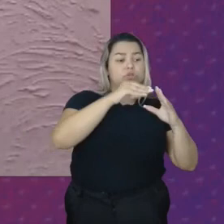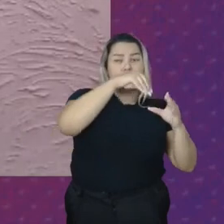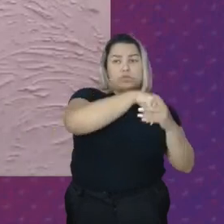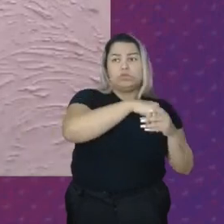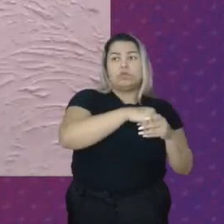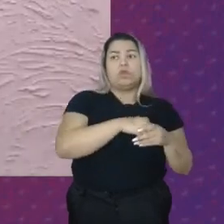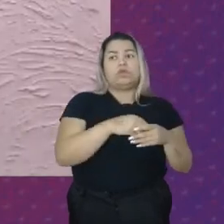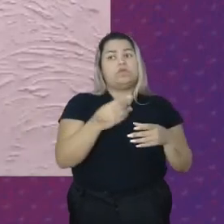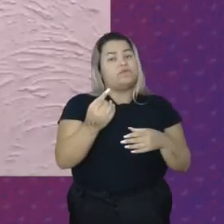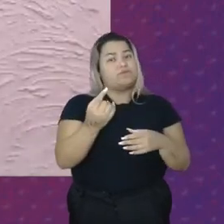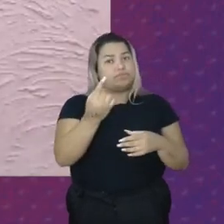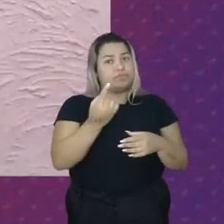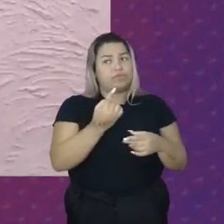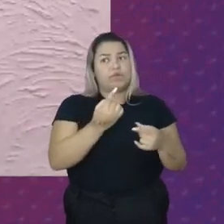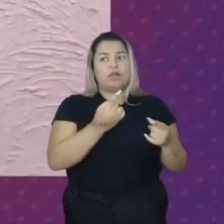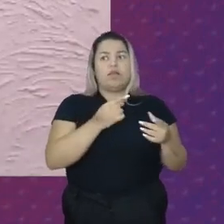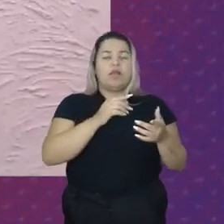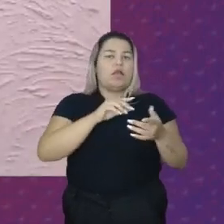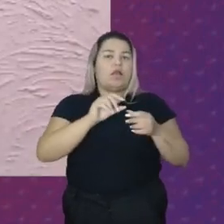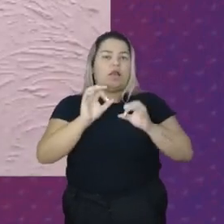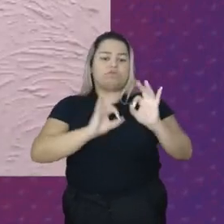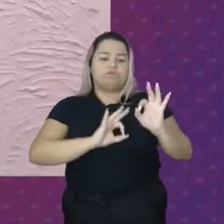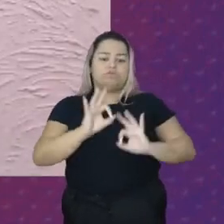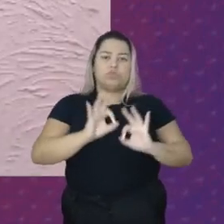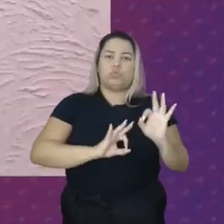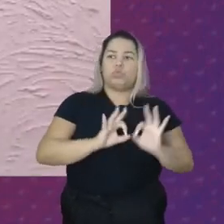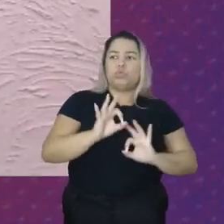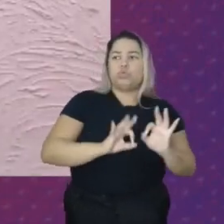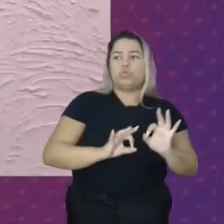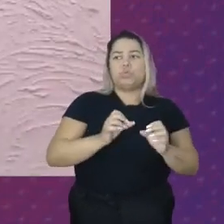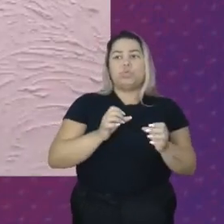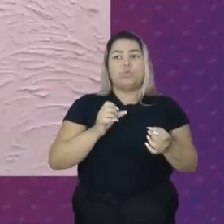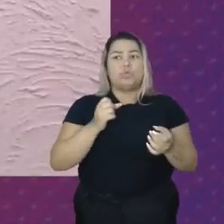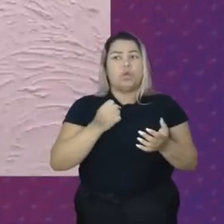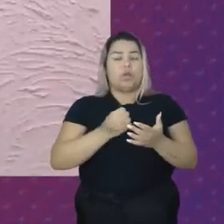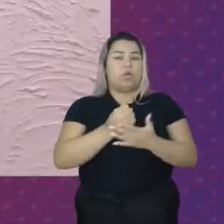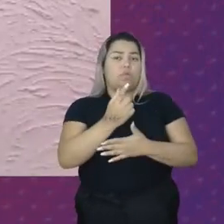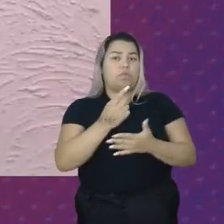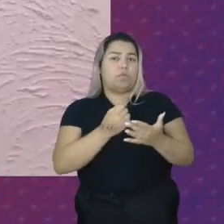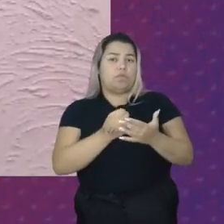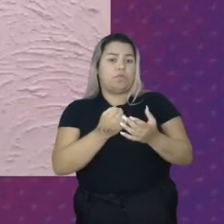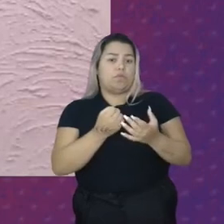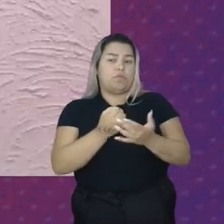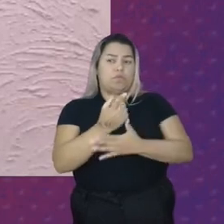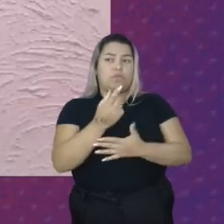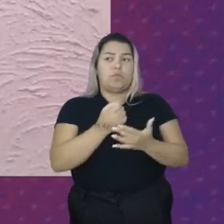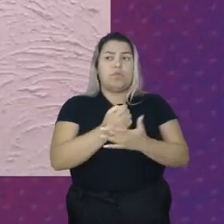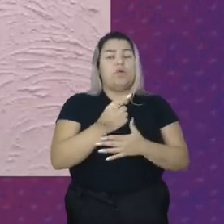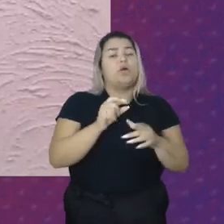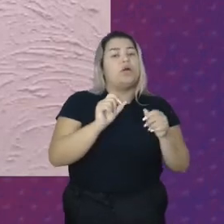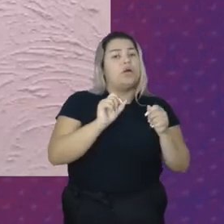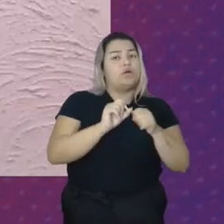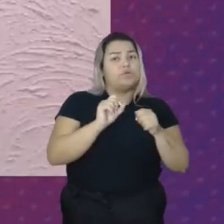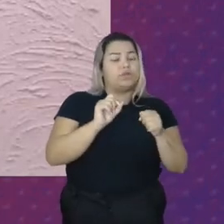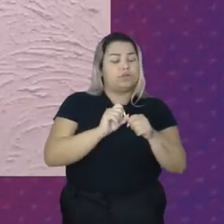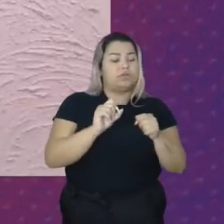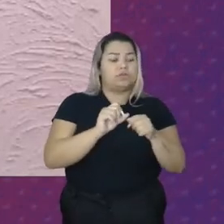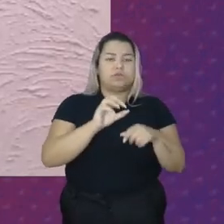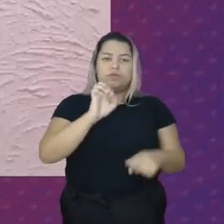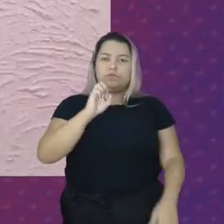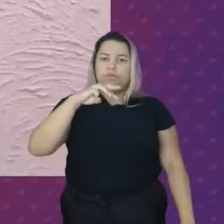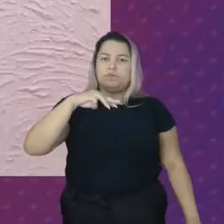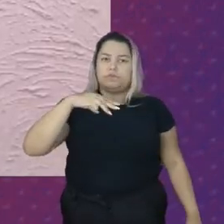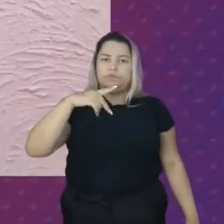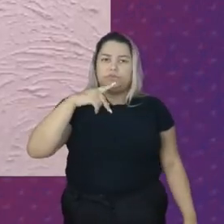para cá, a gente fazia empadinha, arrumamos um dinheiro, compramos material, fazíamos empadinha e íamos para o centro de Nova Iguaçu